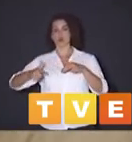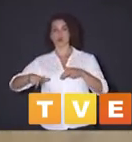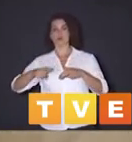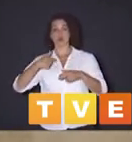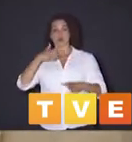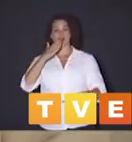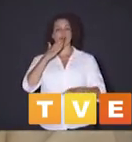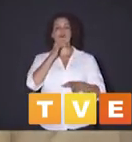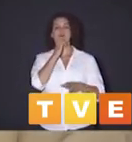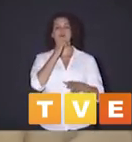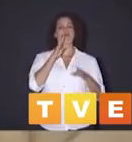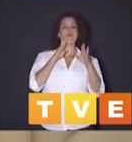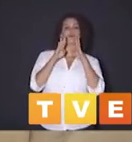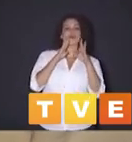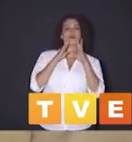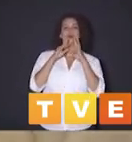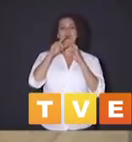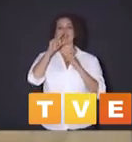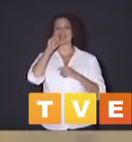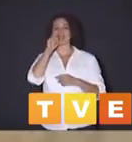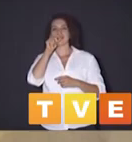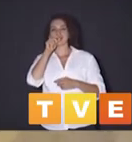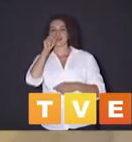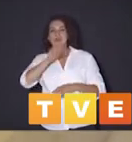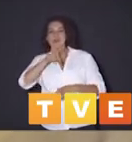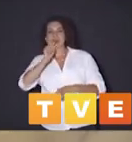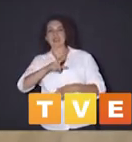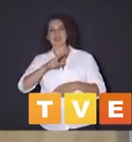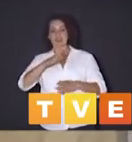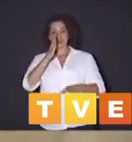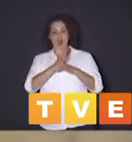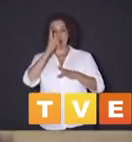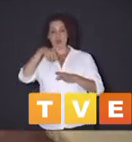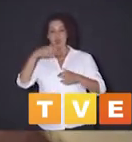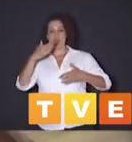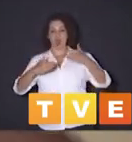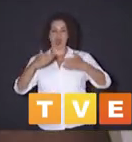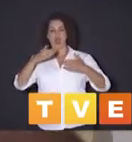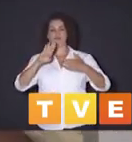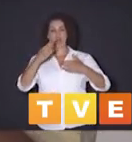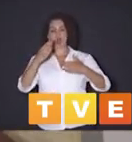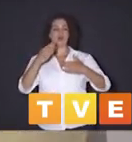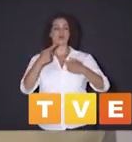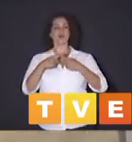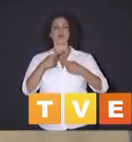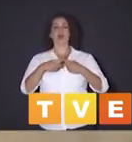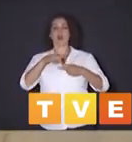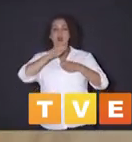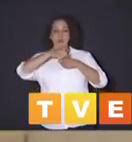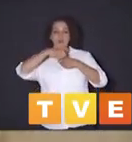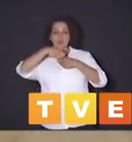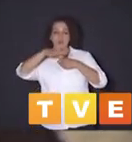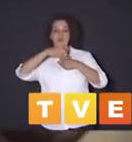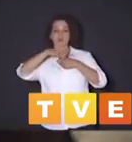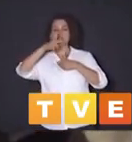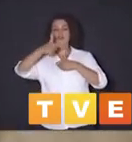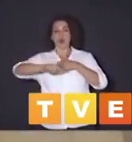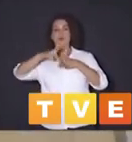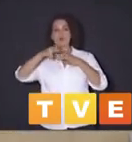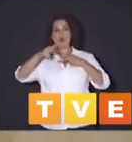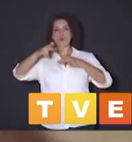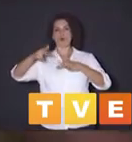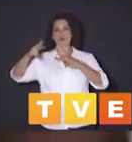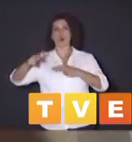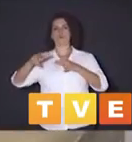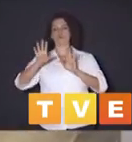que não jogou e bloqueia uma evolução da história se box são pessoas são contratadas para ficar repassando